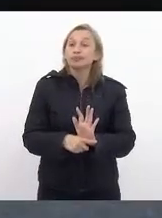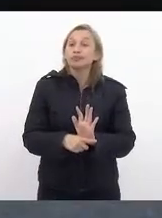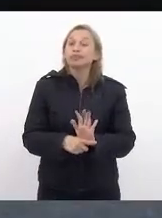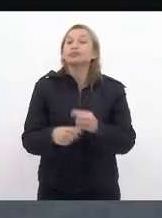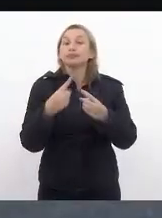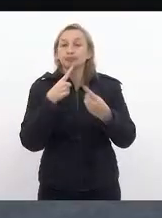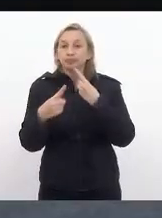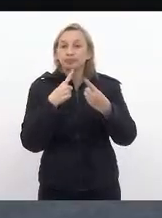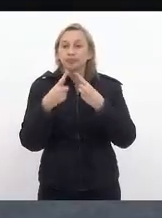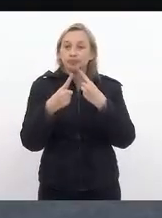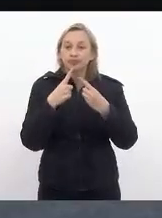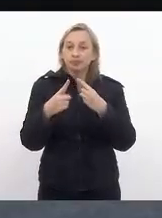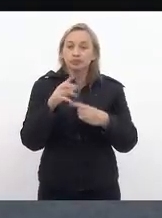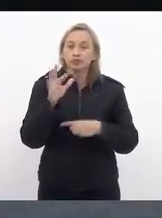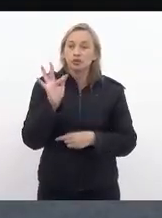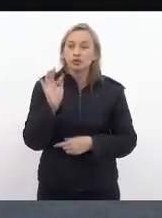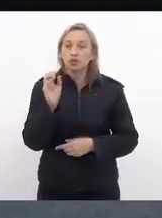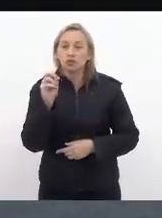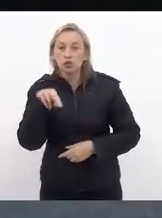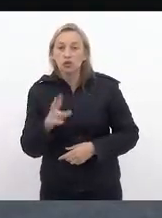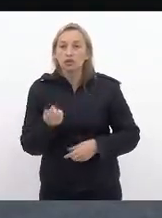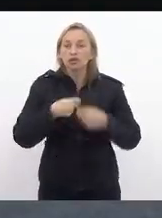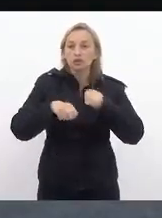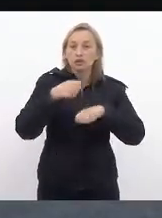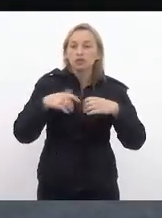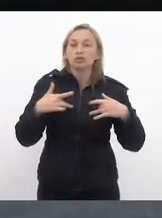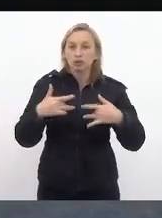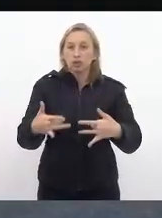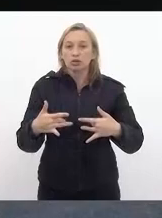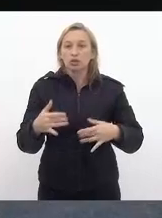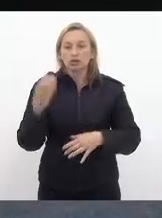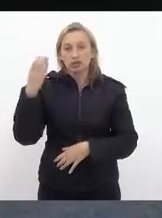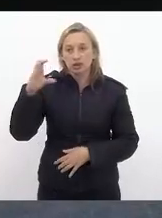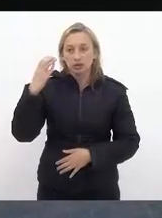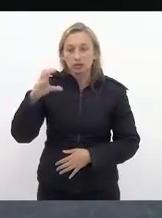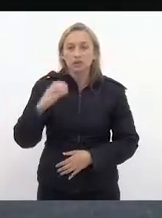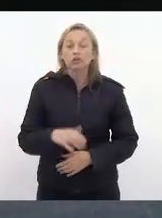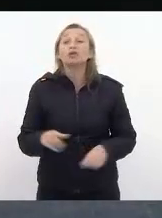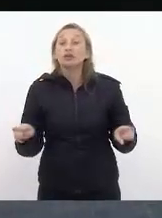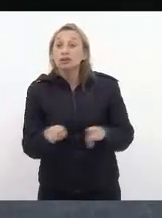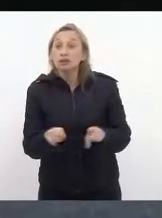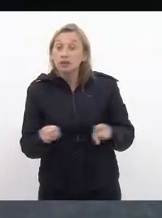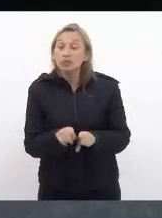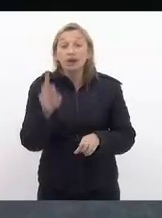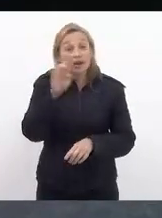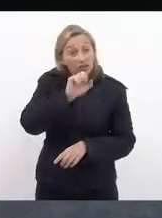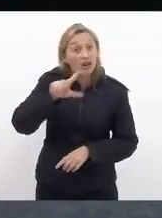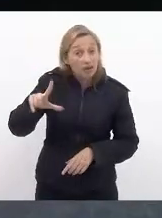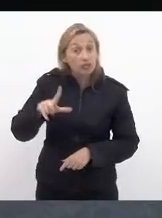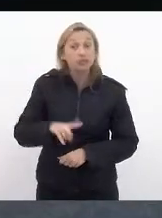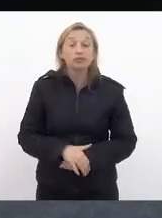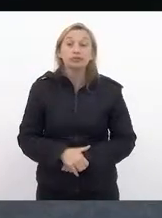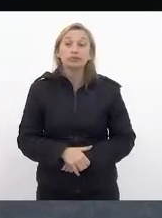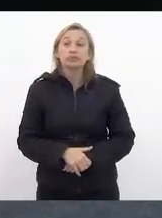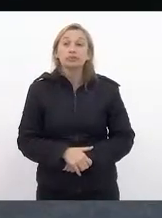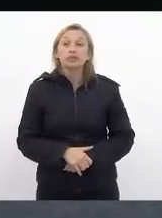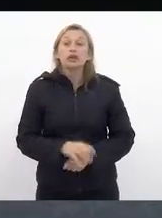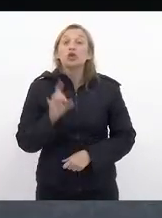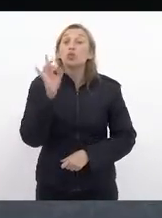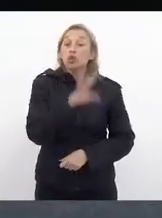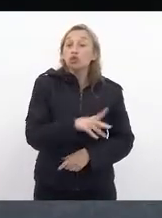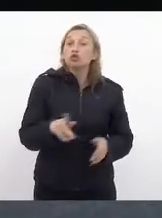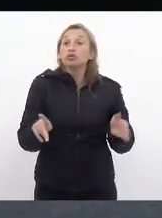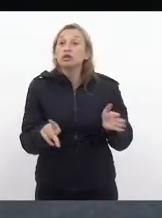na discussão do Fórum de economia solidária de Niterói ao mesmo tempo Rafael que